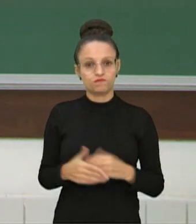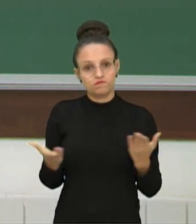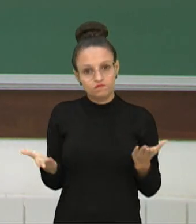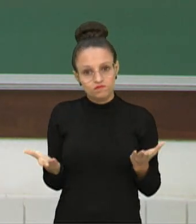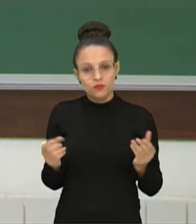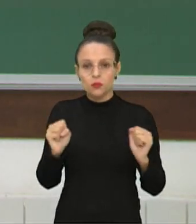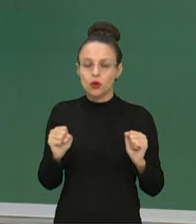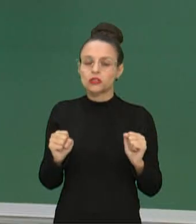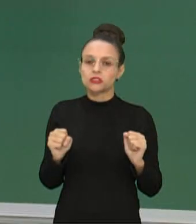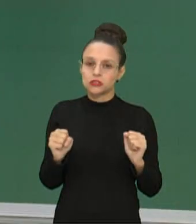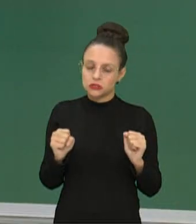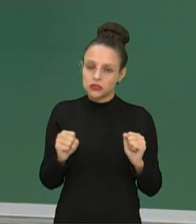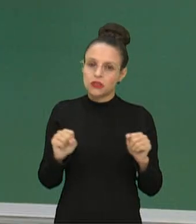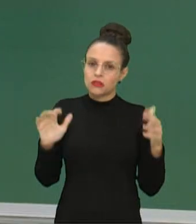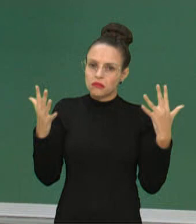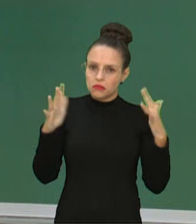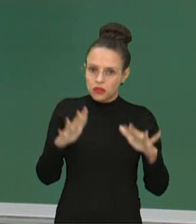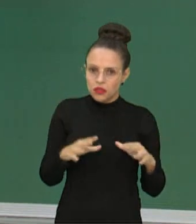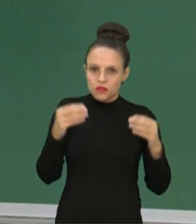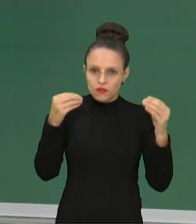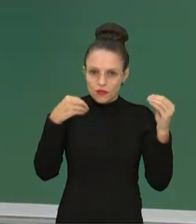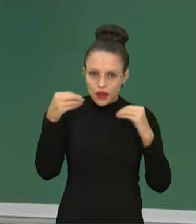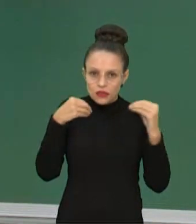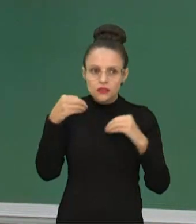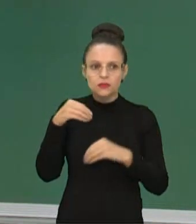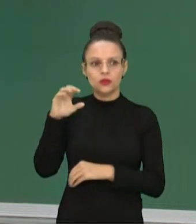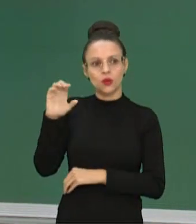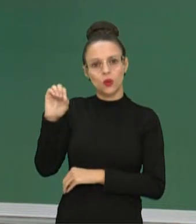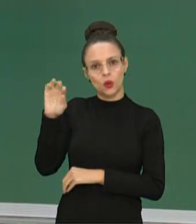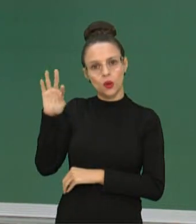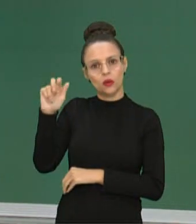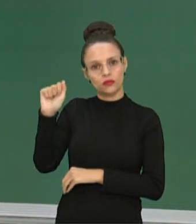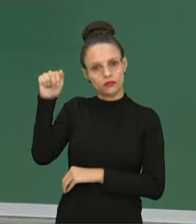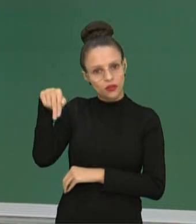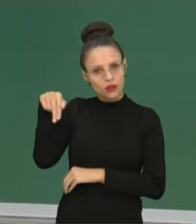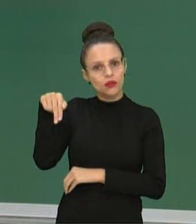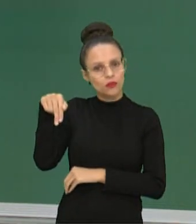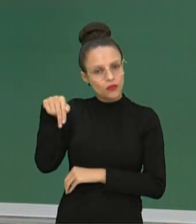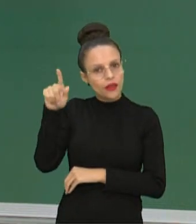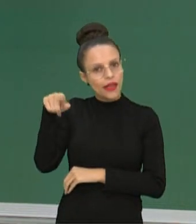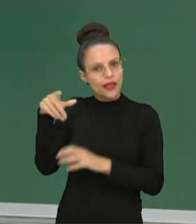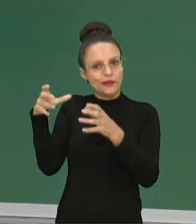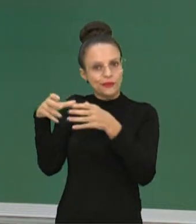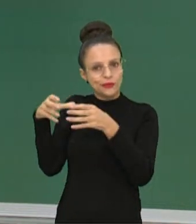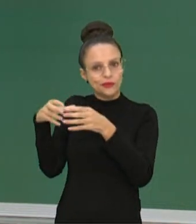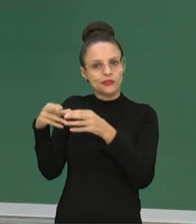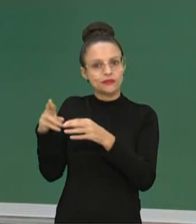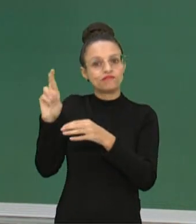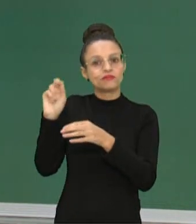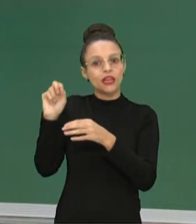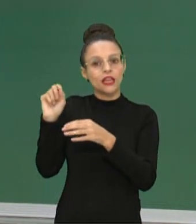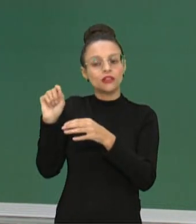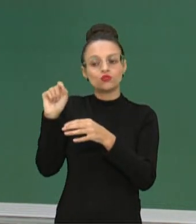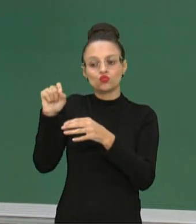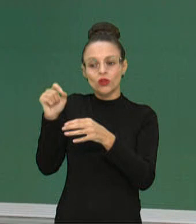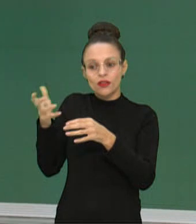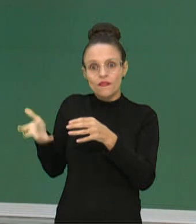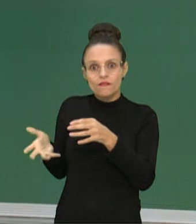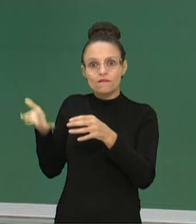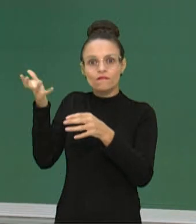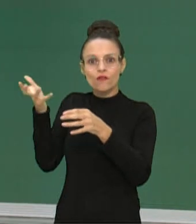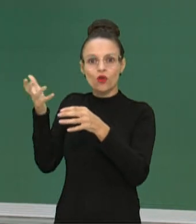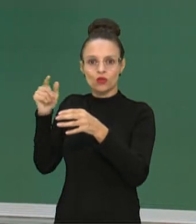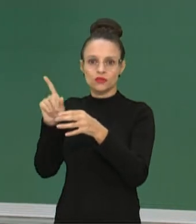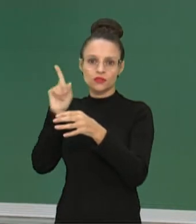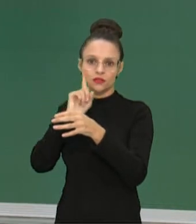ser o enfraquecimento da OTAN, certo? A OTAN é comandada pelos Estados Unidos. A OTAN ganhou força quando acaba a Guerra